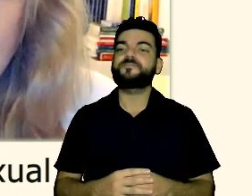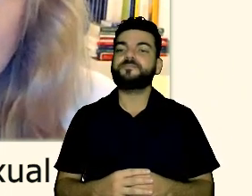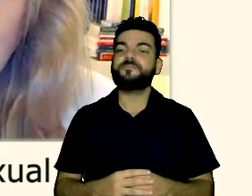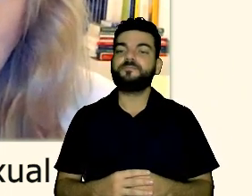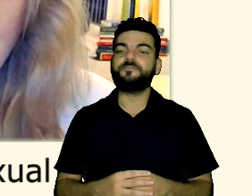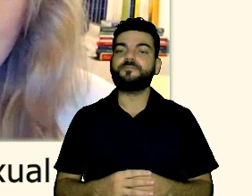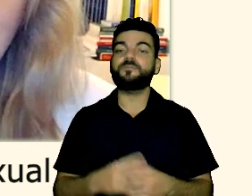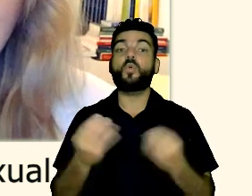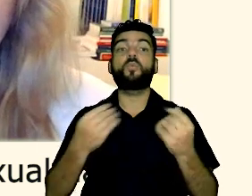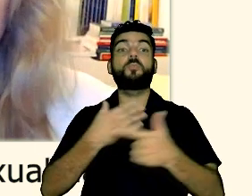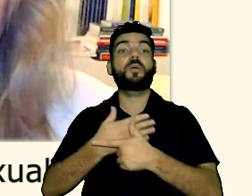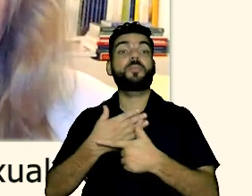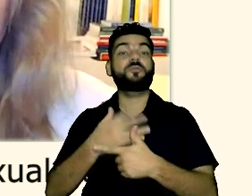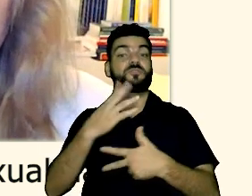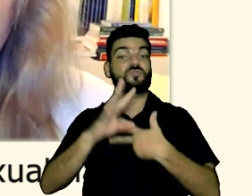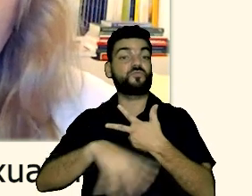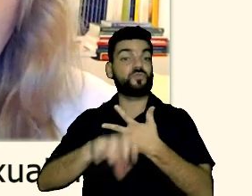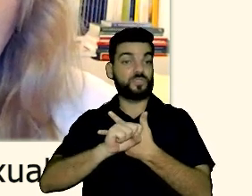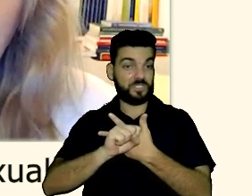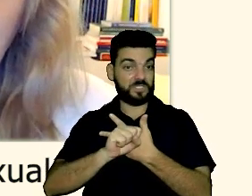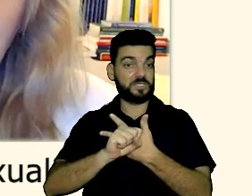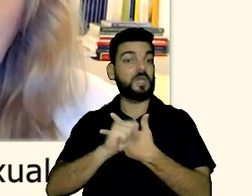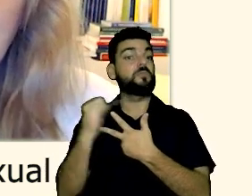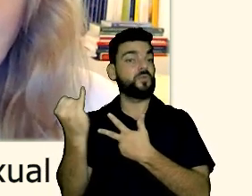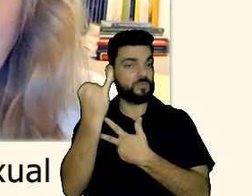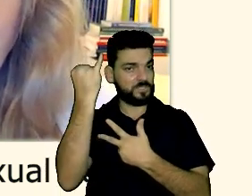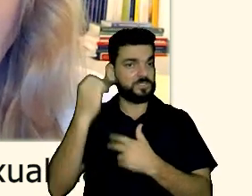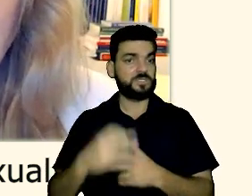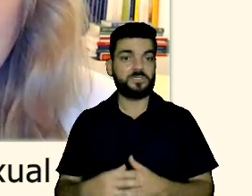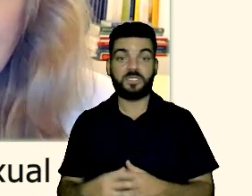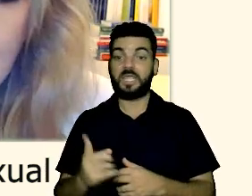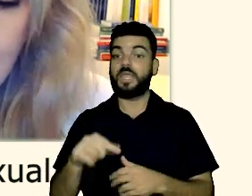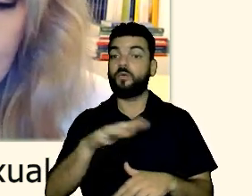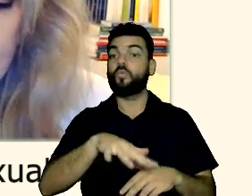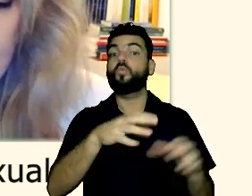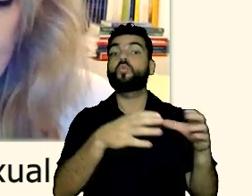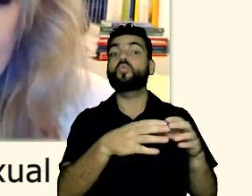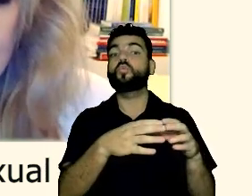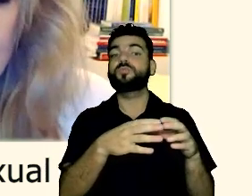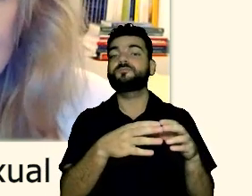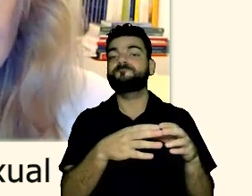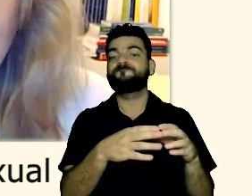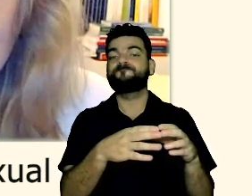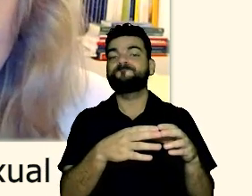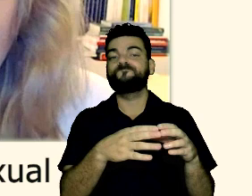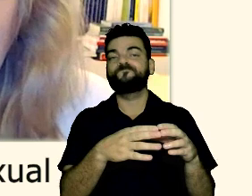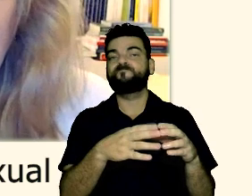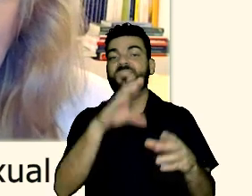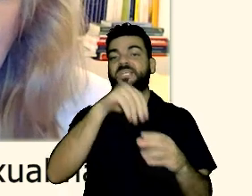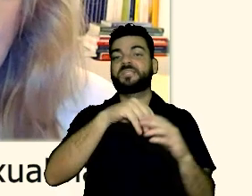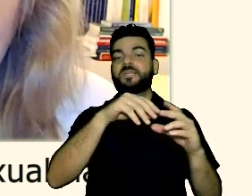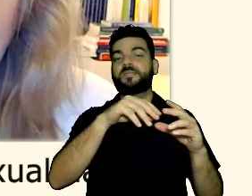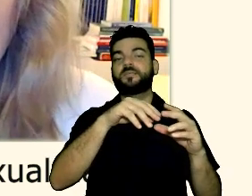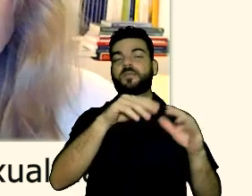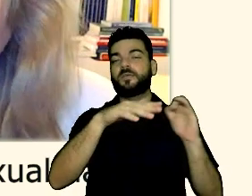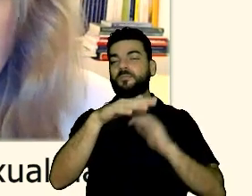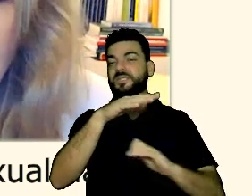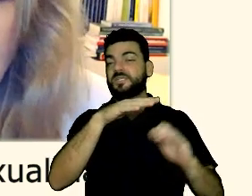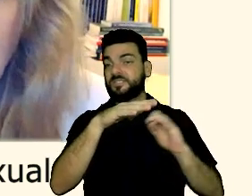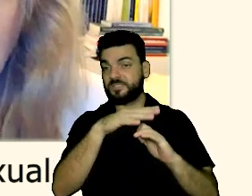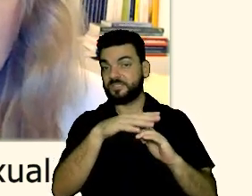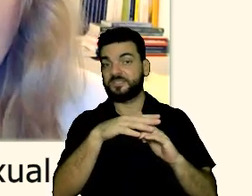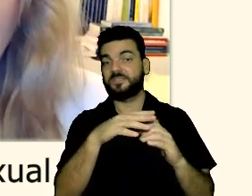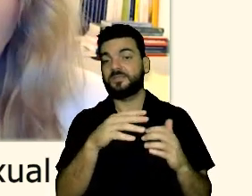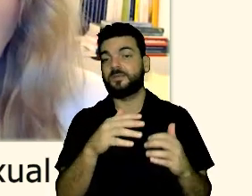buscar espaços, e aqui eu queria fazer um comentário assim, de essência do papel das ouvidorias,